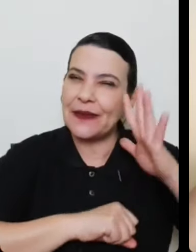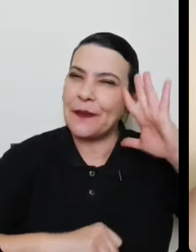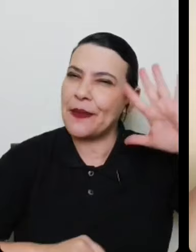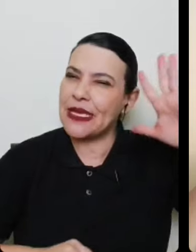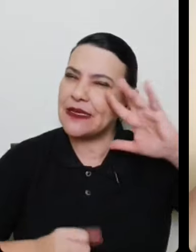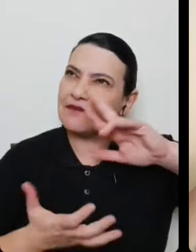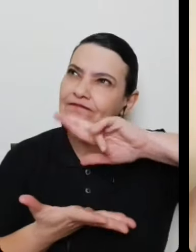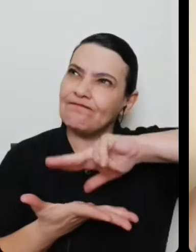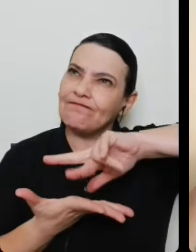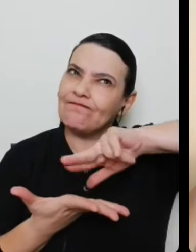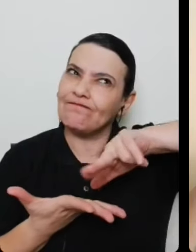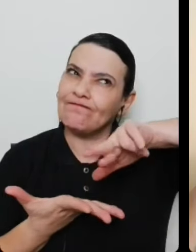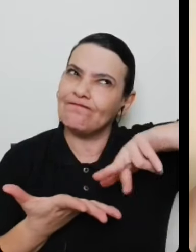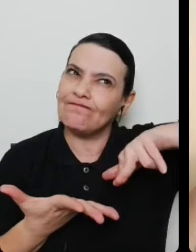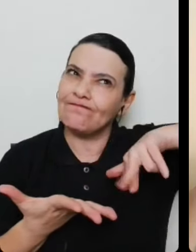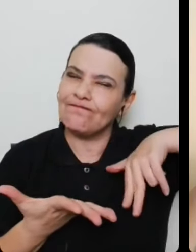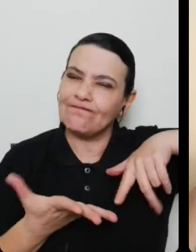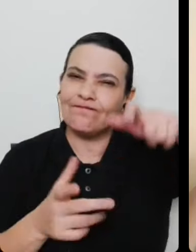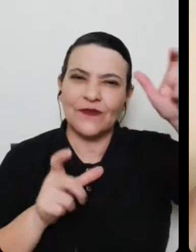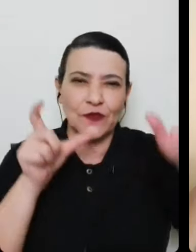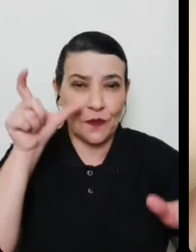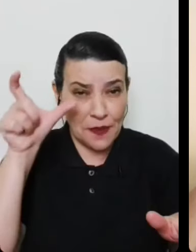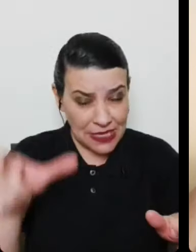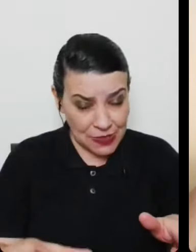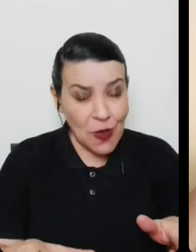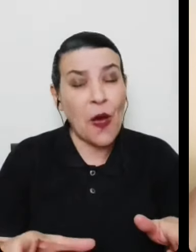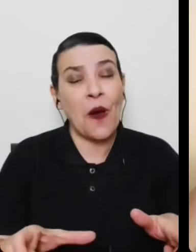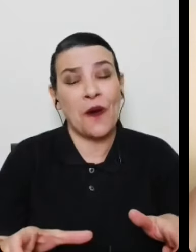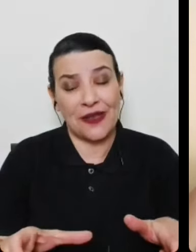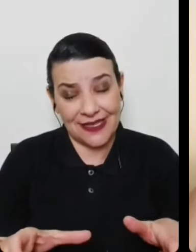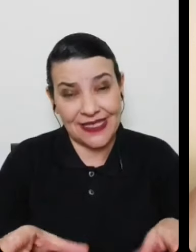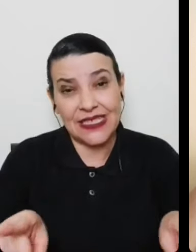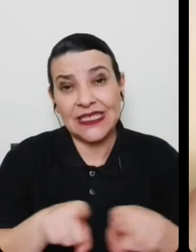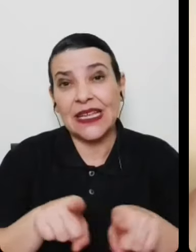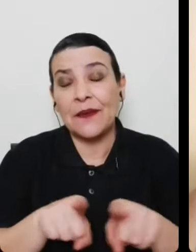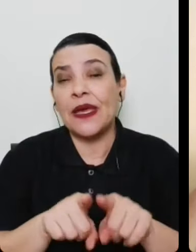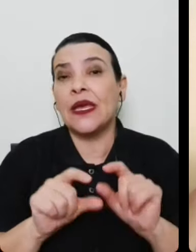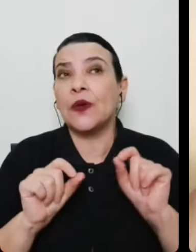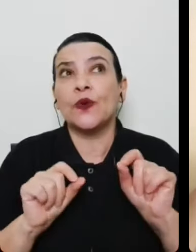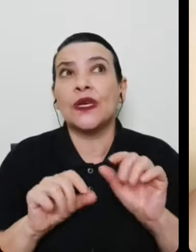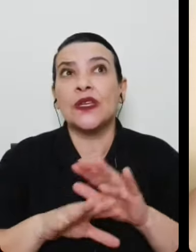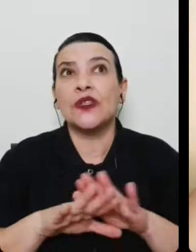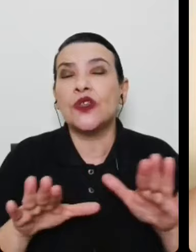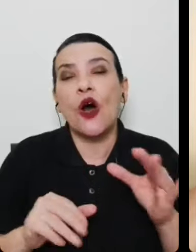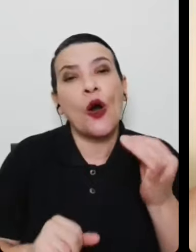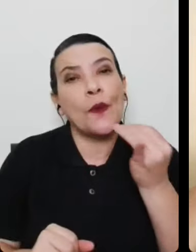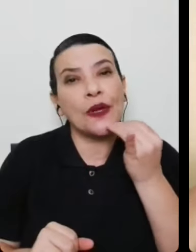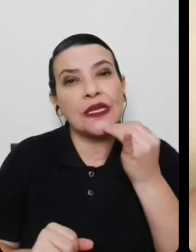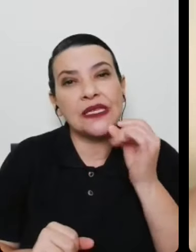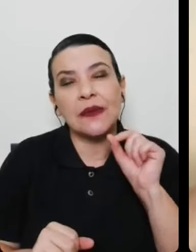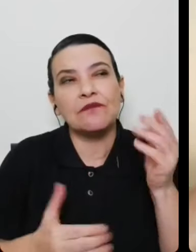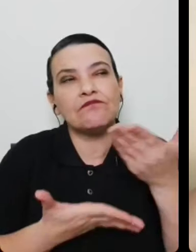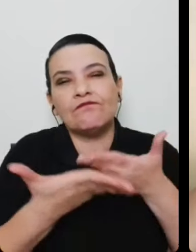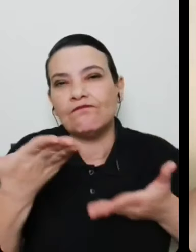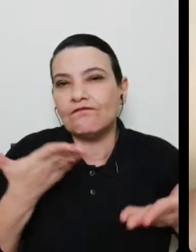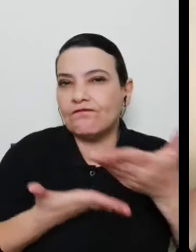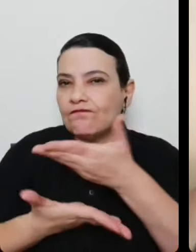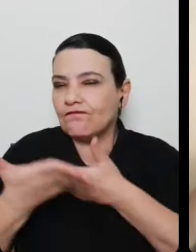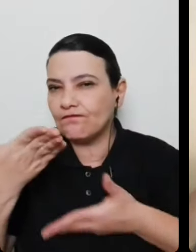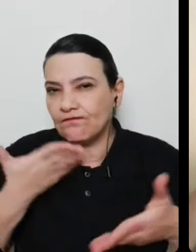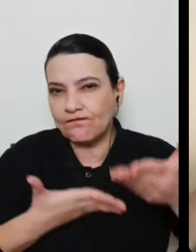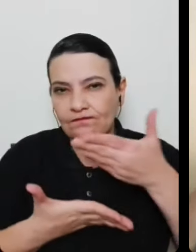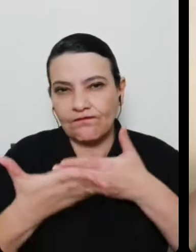diversidade, a partir da diversidade, né, e não pensando, não compartimentando, né,